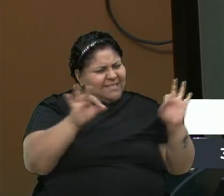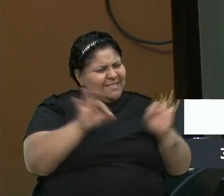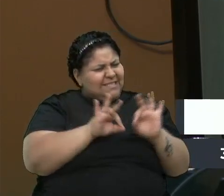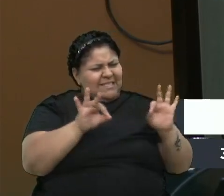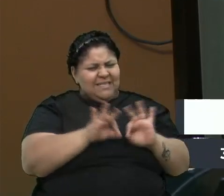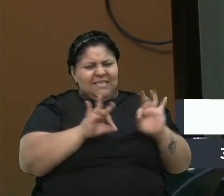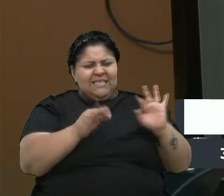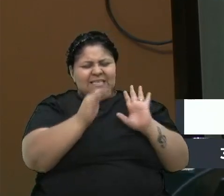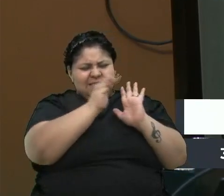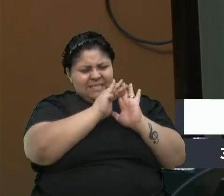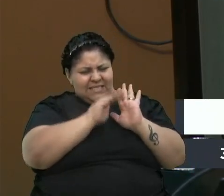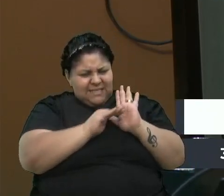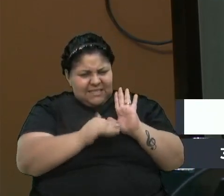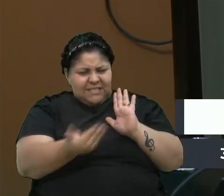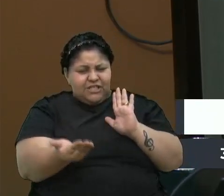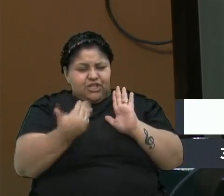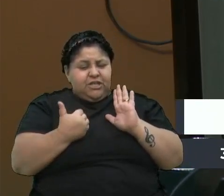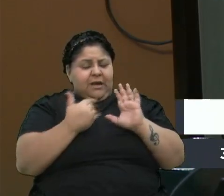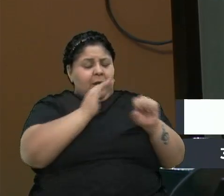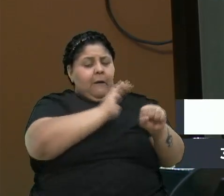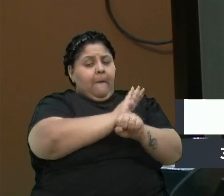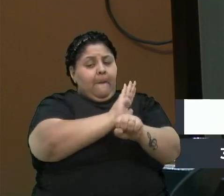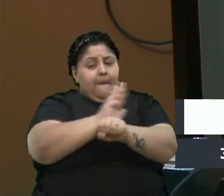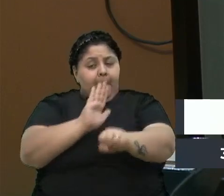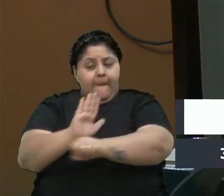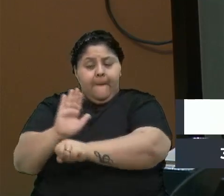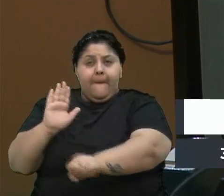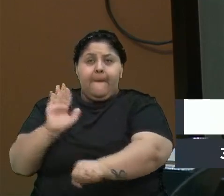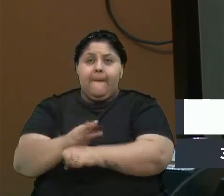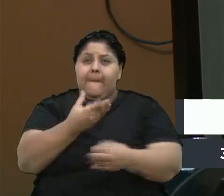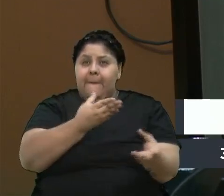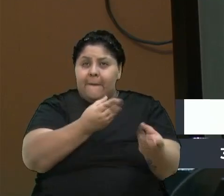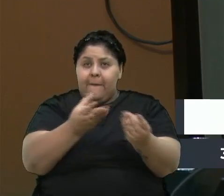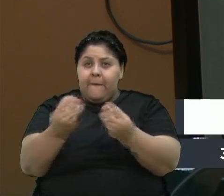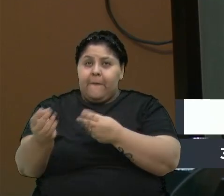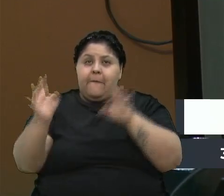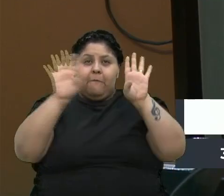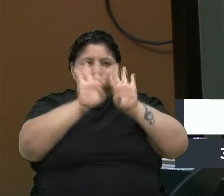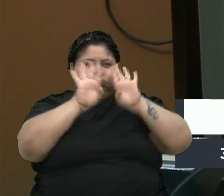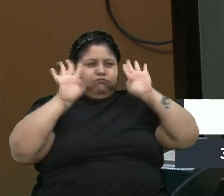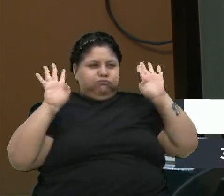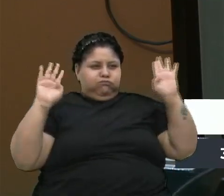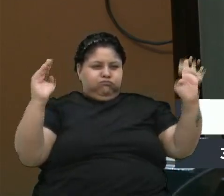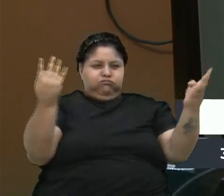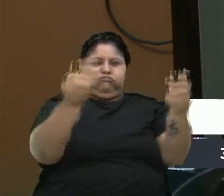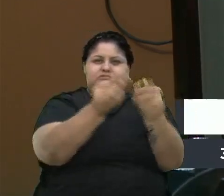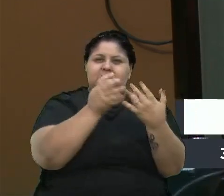muito, inclusive hoje, o que nós temos, cercamento eletrônico, dentre outras questões,